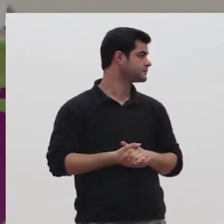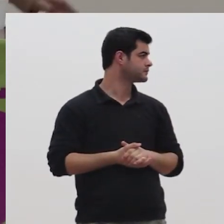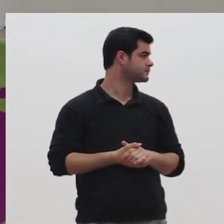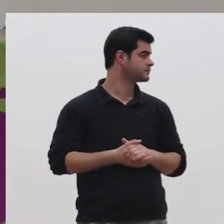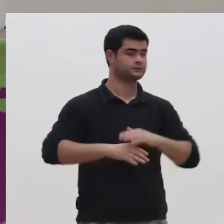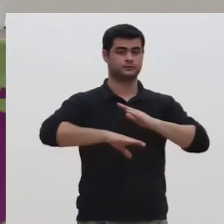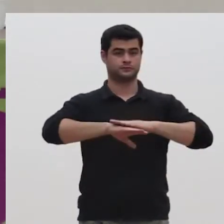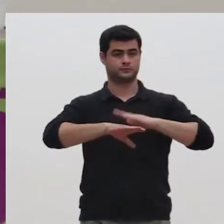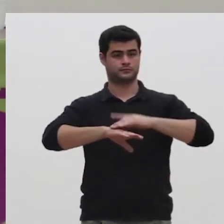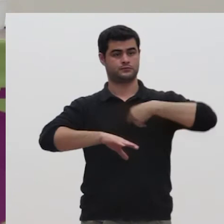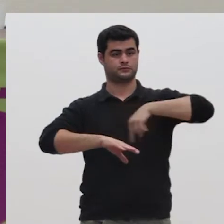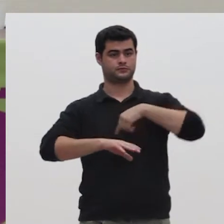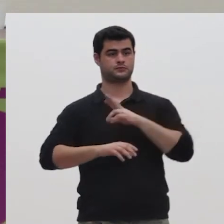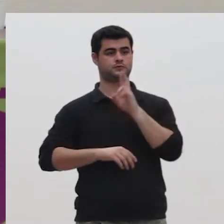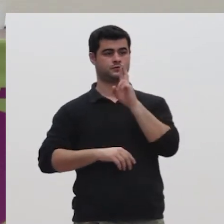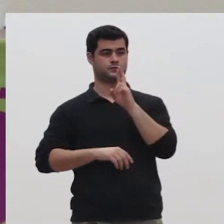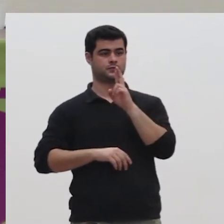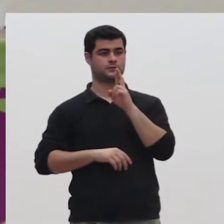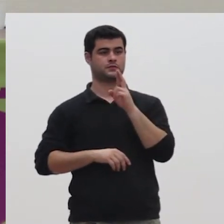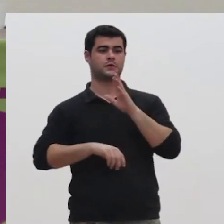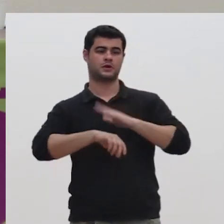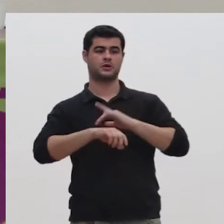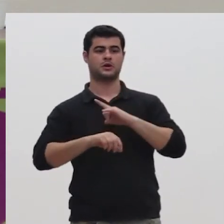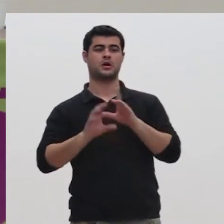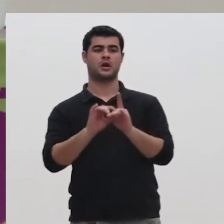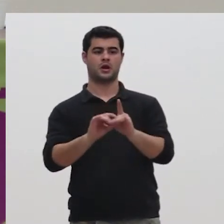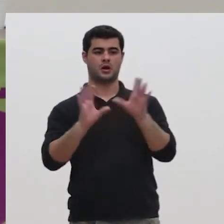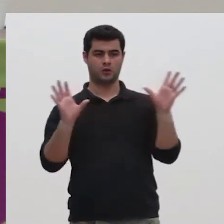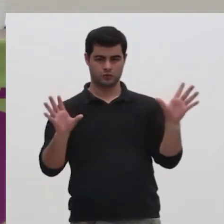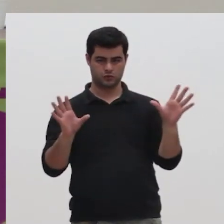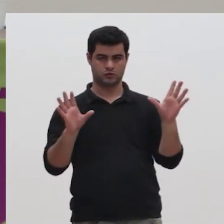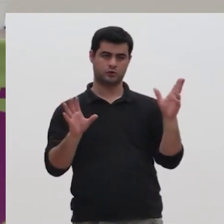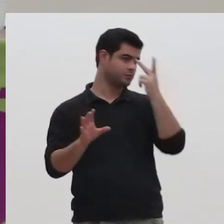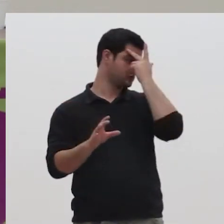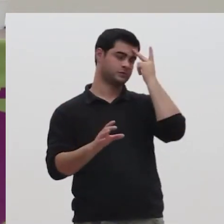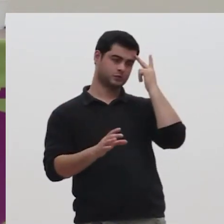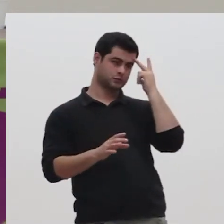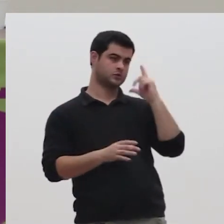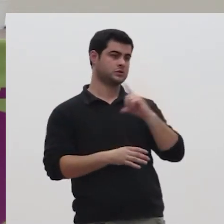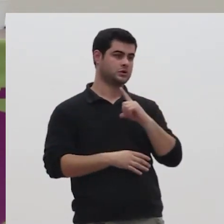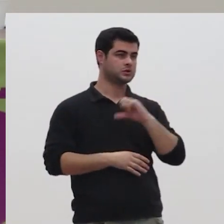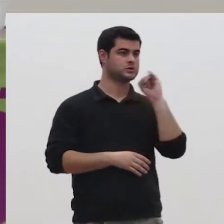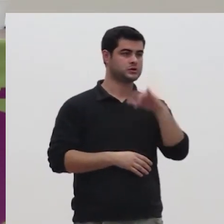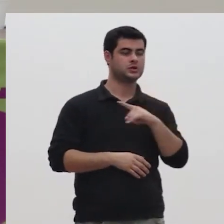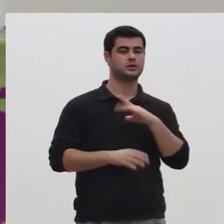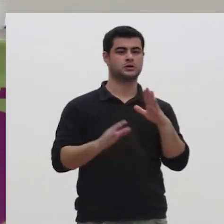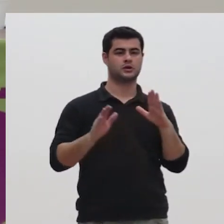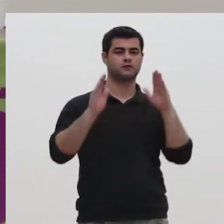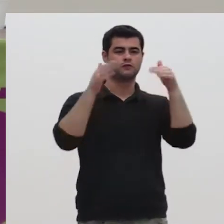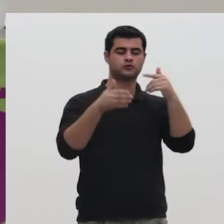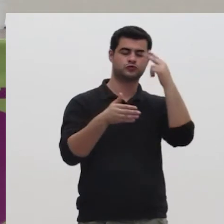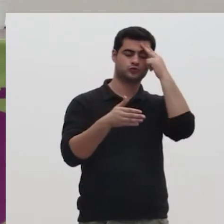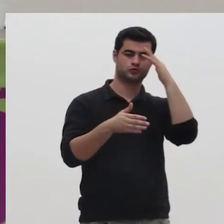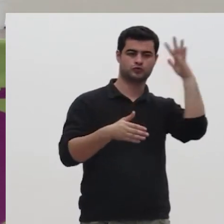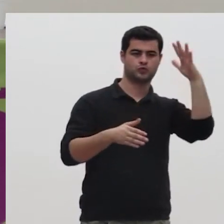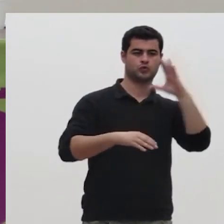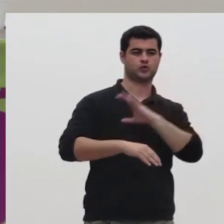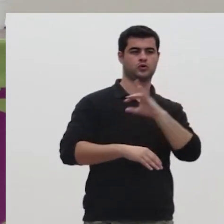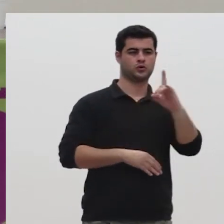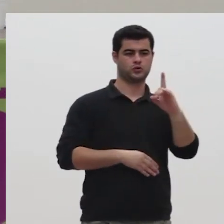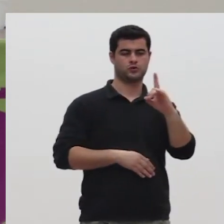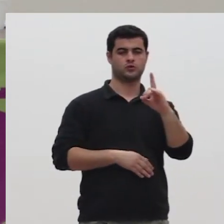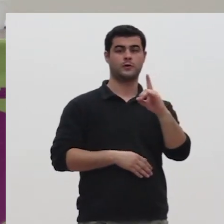programa de pós-graduação têm autonomia pela resolução da universidade e tem um fórum de coordenadores, onde